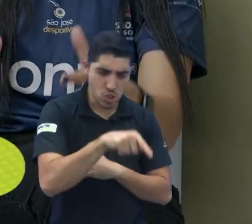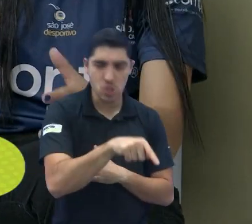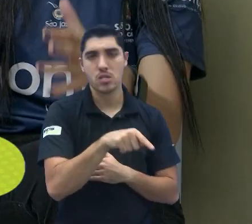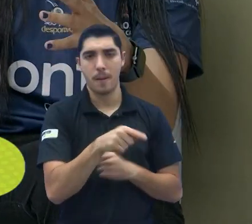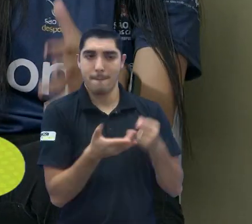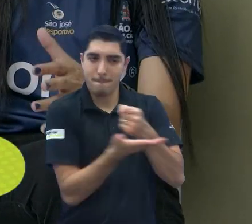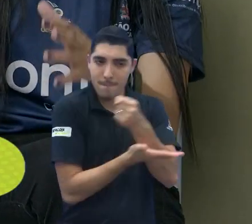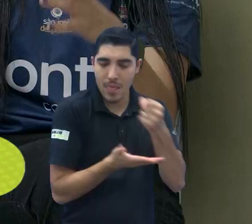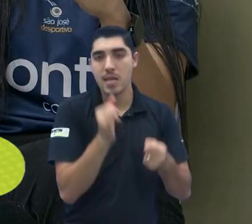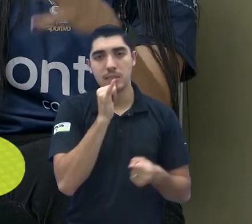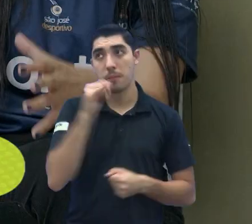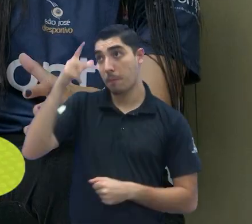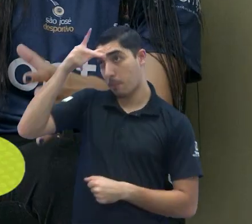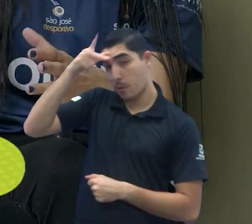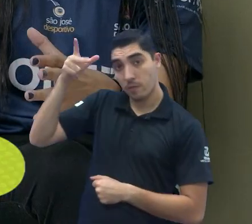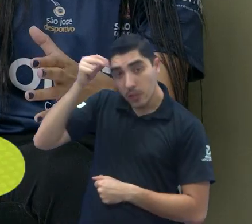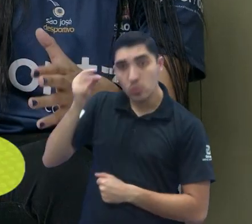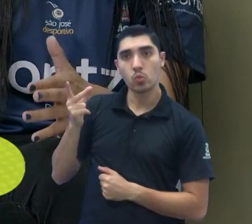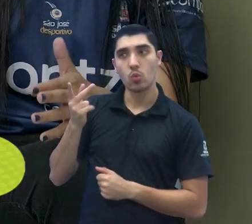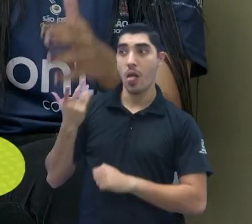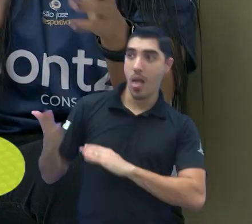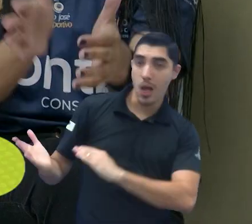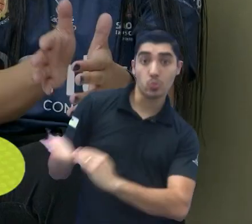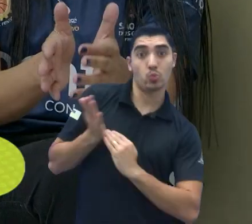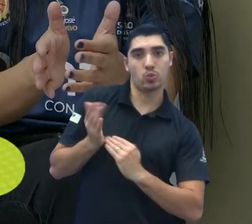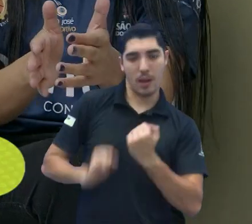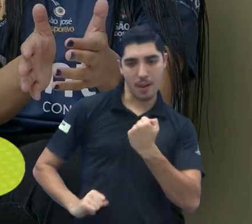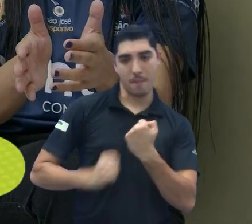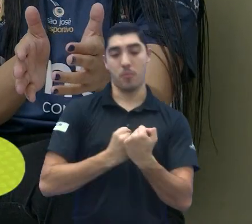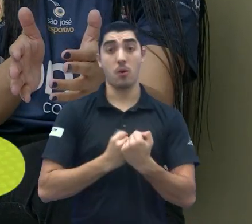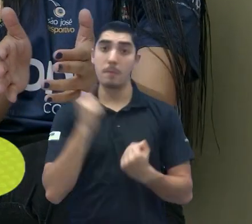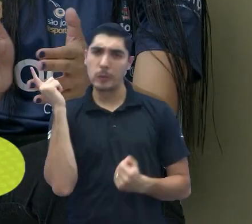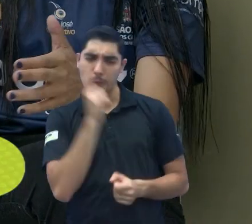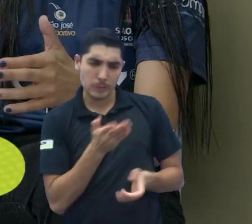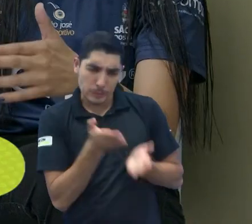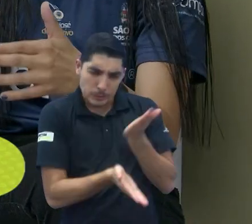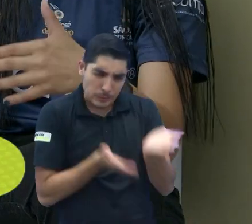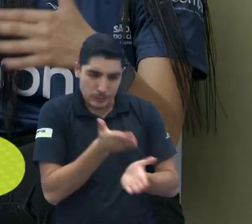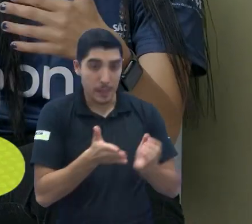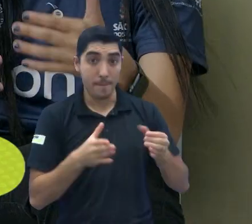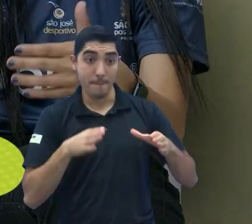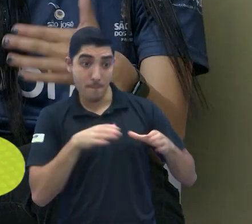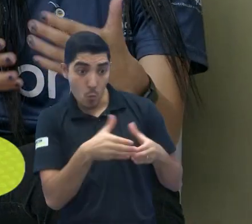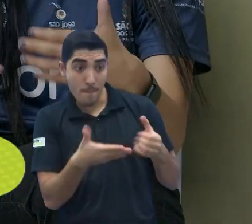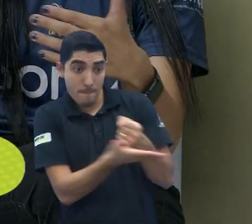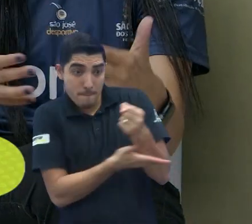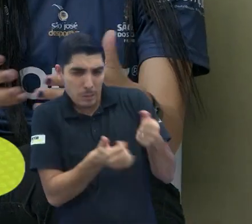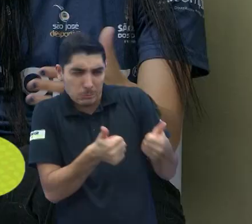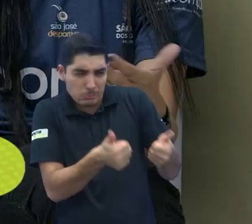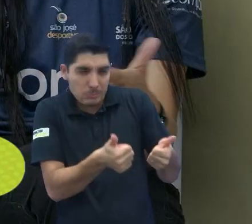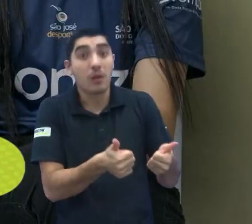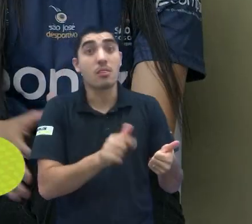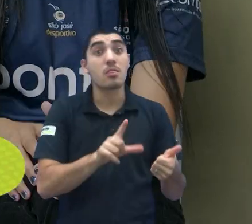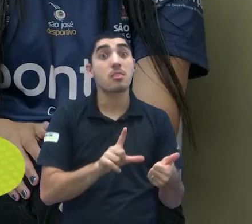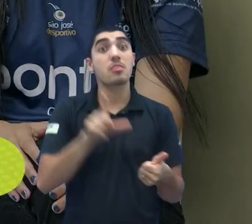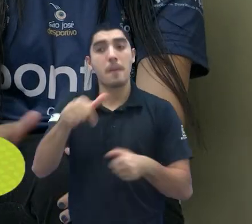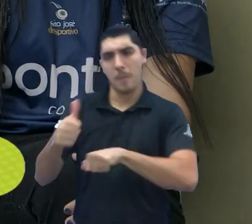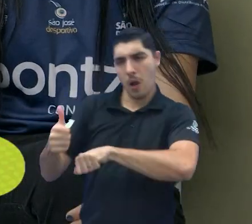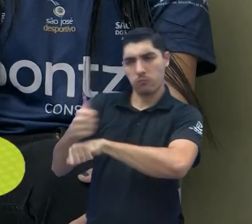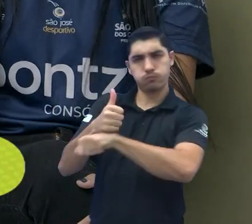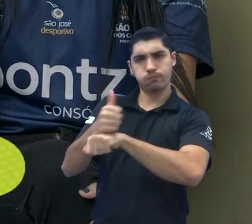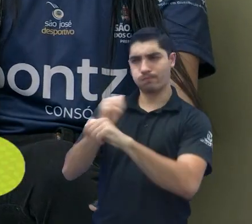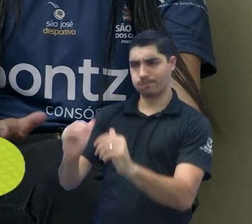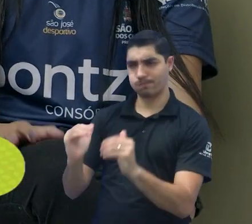esportiva, investiu, tivemos uma base forte para depois pensar no adulto. Então eu considero isso um passo muito importante no cenário do basquete